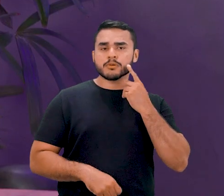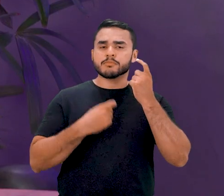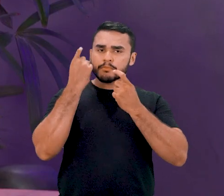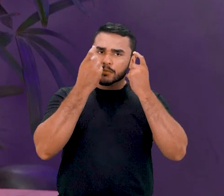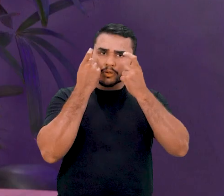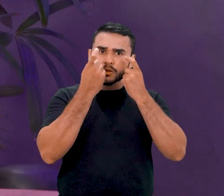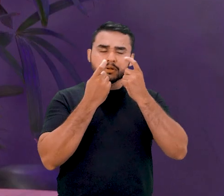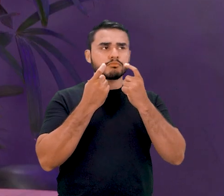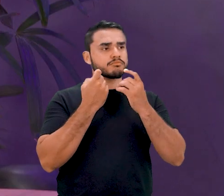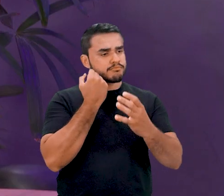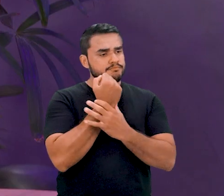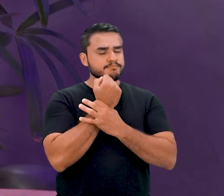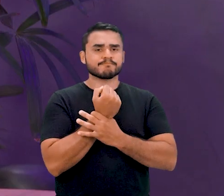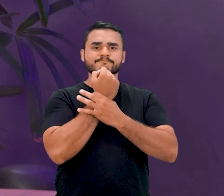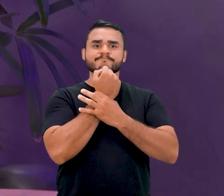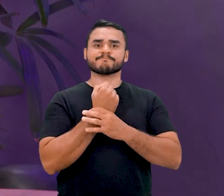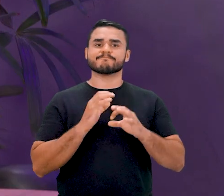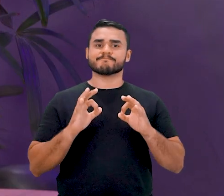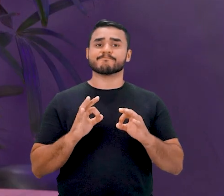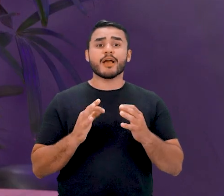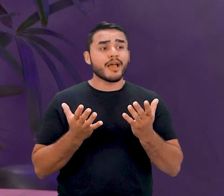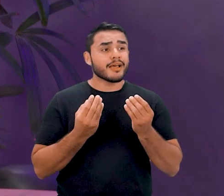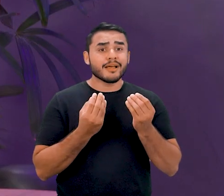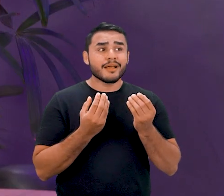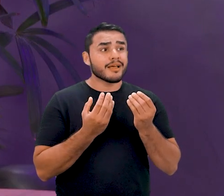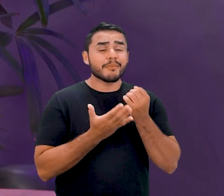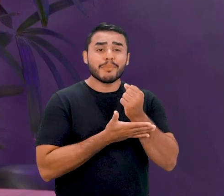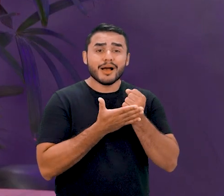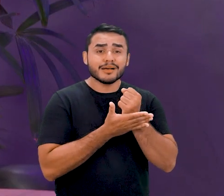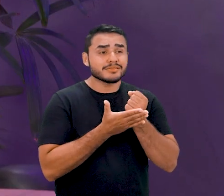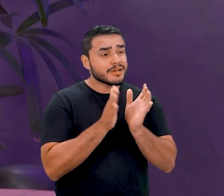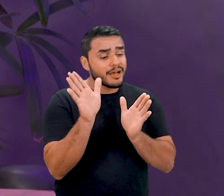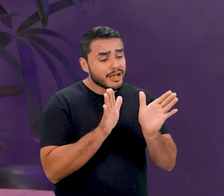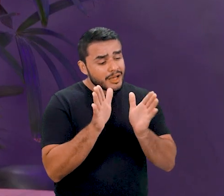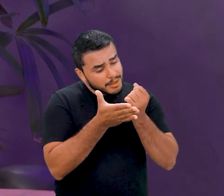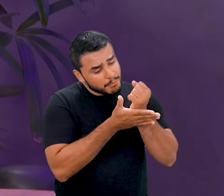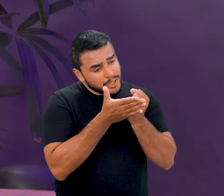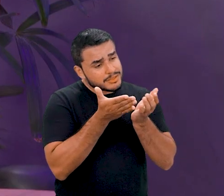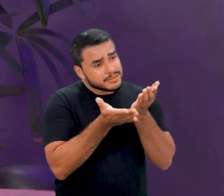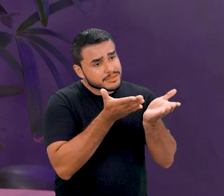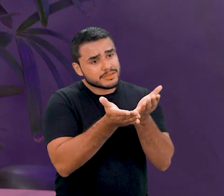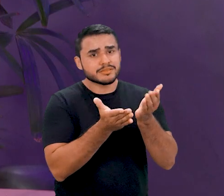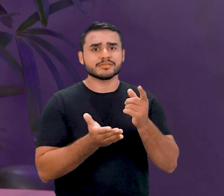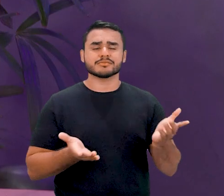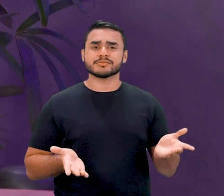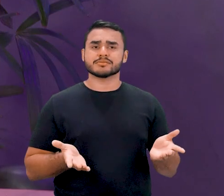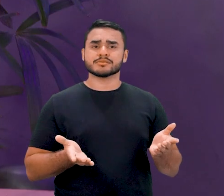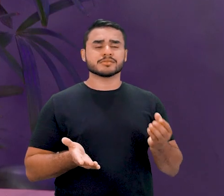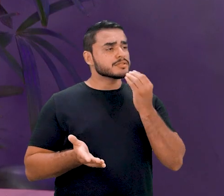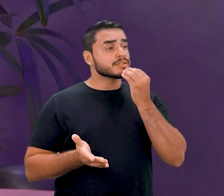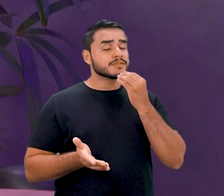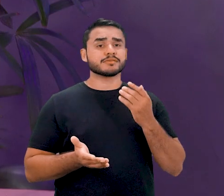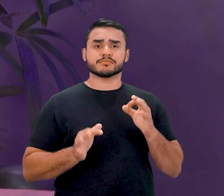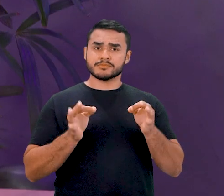com a garantia, porque, gente, isso é o básico, né? A gente sempre fala assim, com orgulho, mas sem se envaidecer,